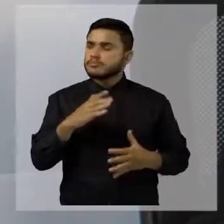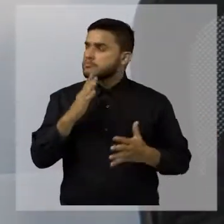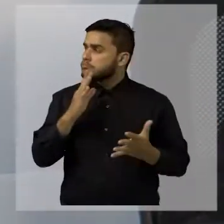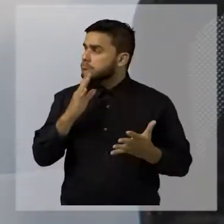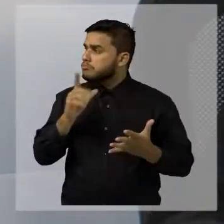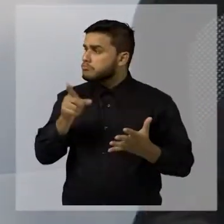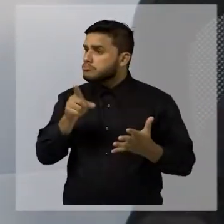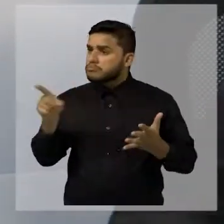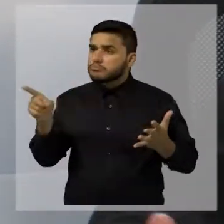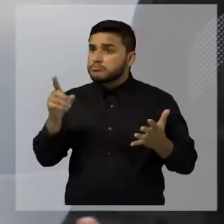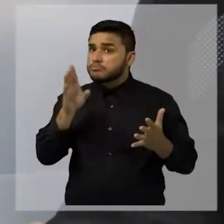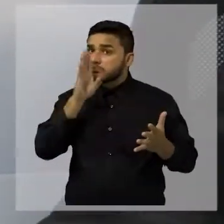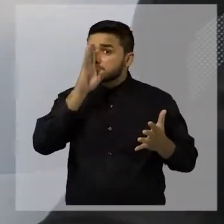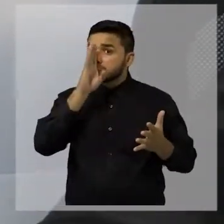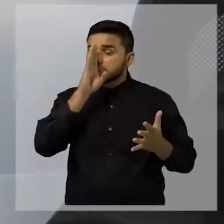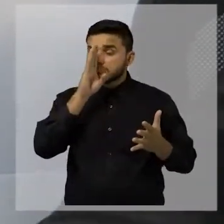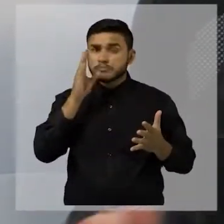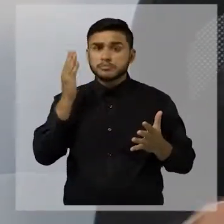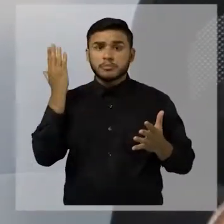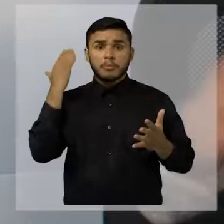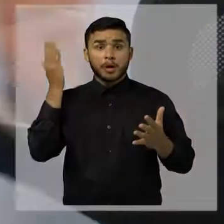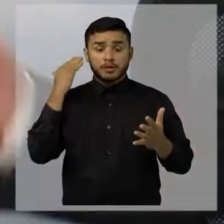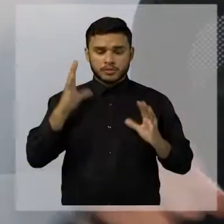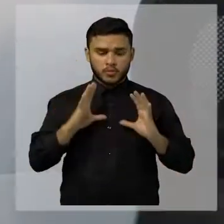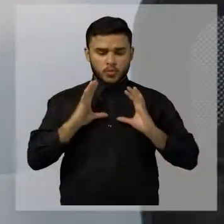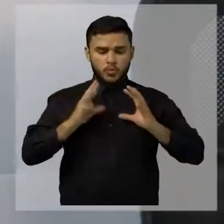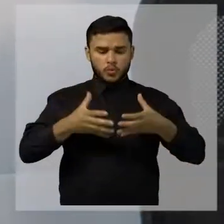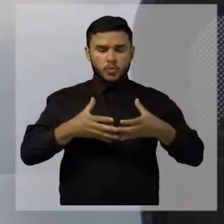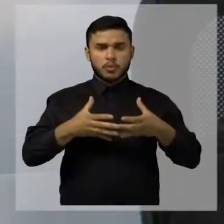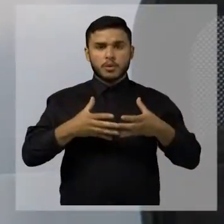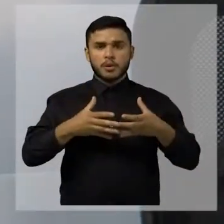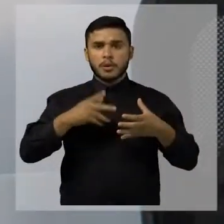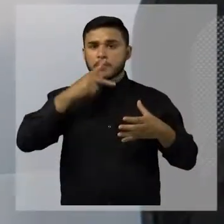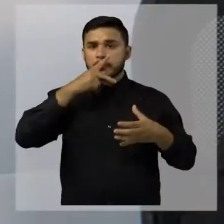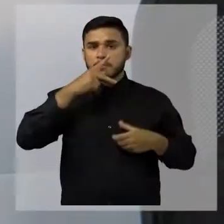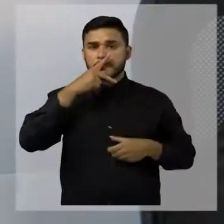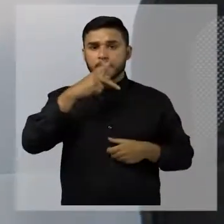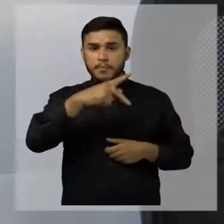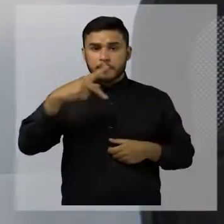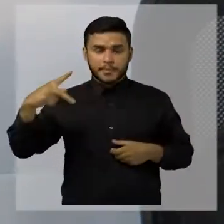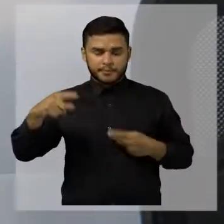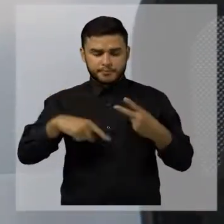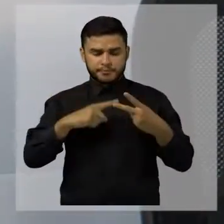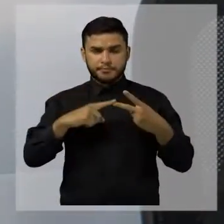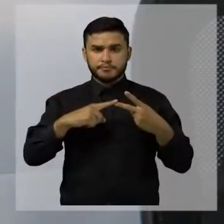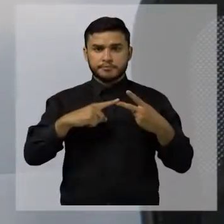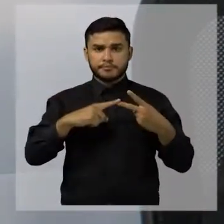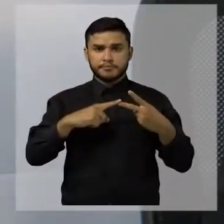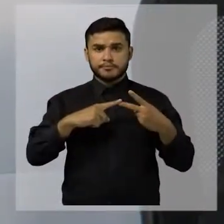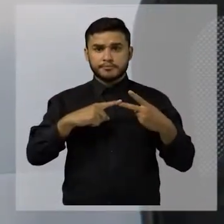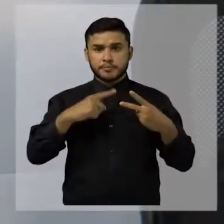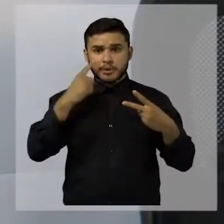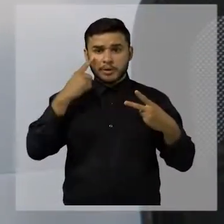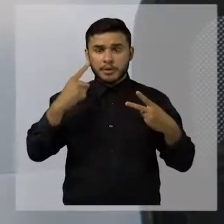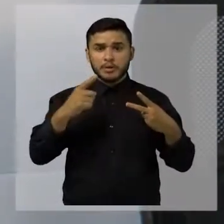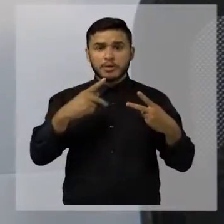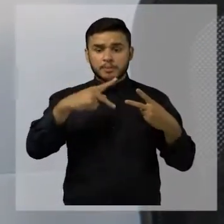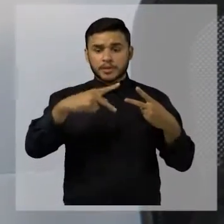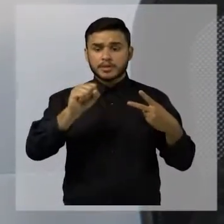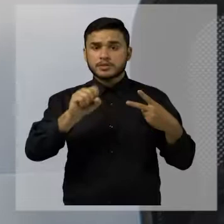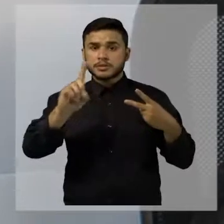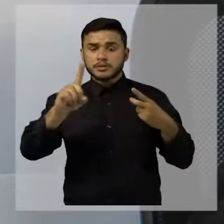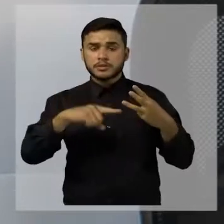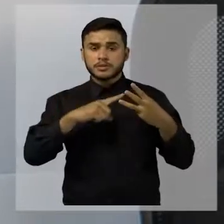silêncio, do outrora partidos do Centrão. Vamos lá, Partido Progressista, Partido Social Democrata, Partido